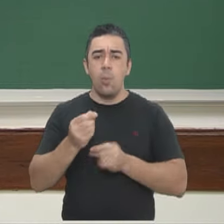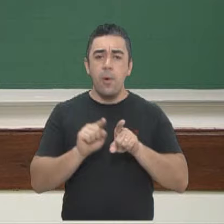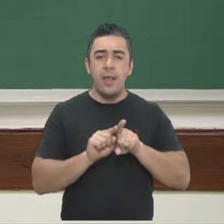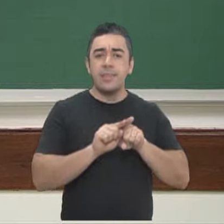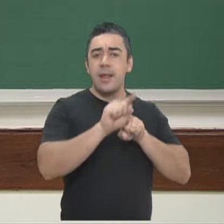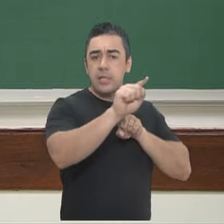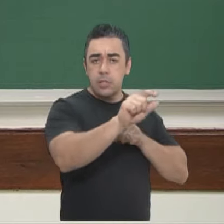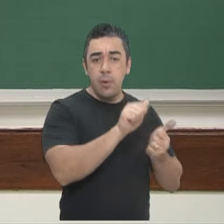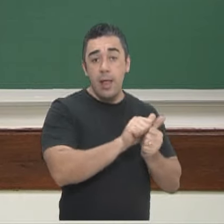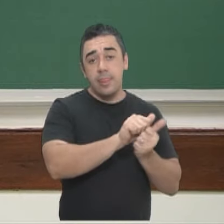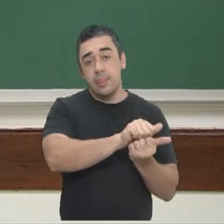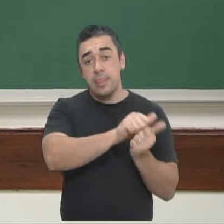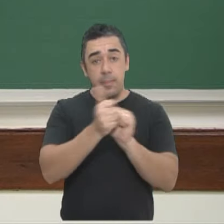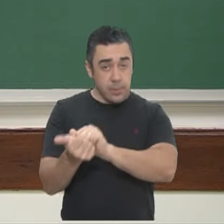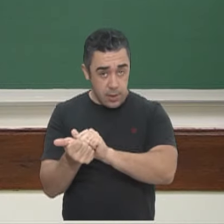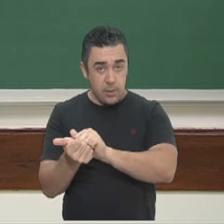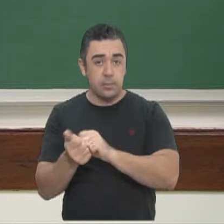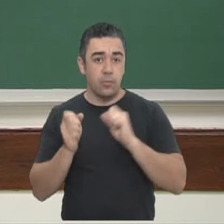atletismo adaptado.